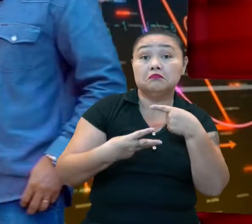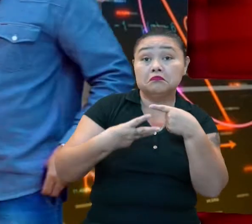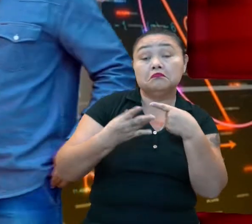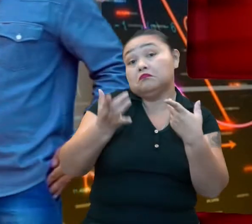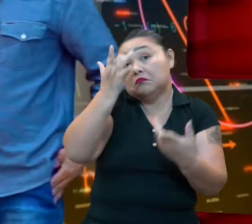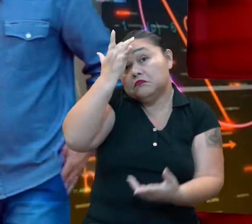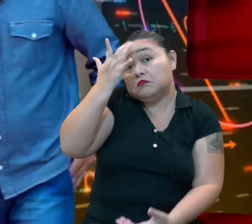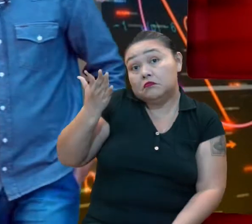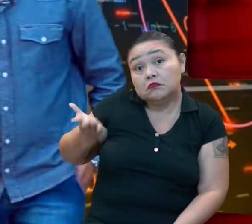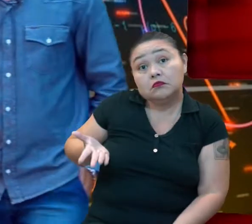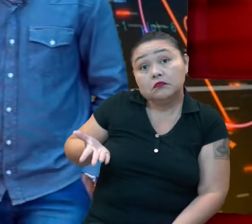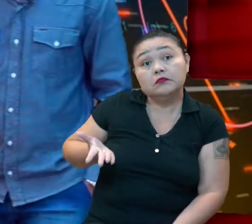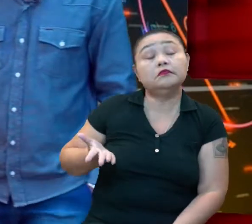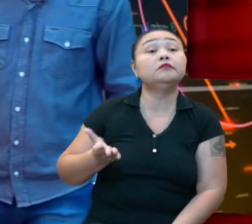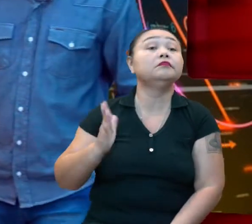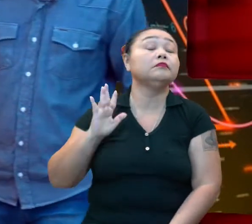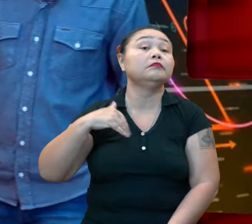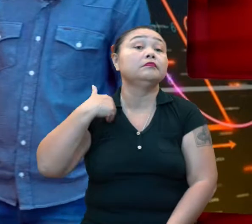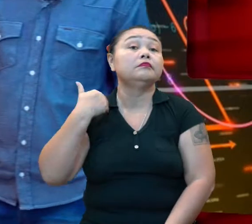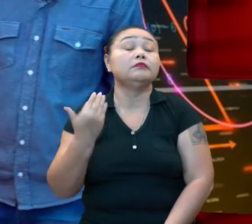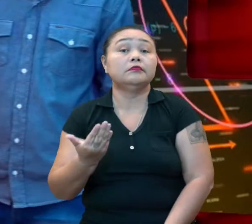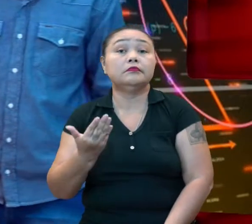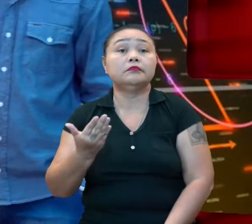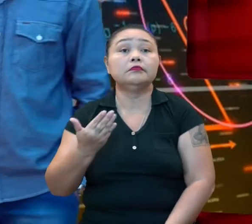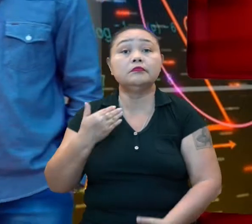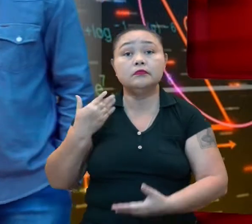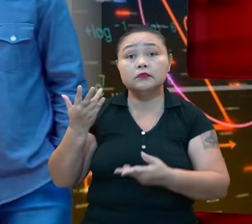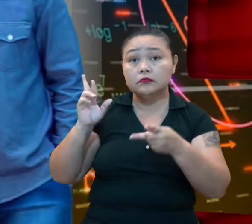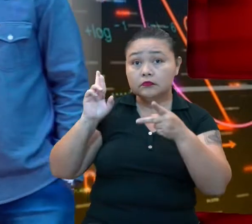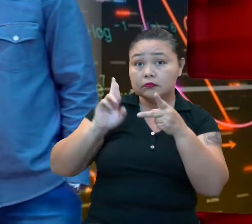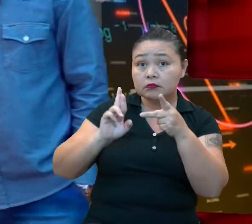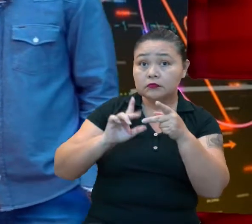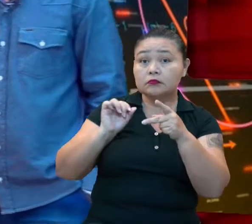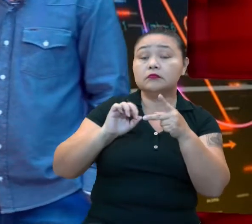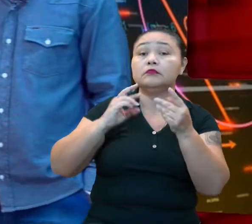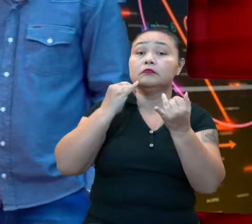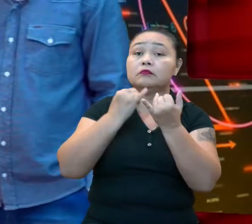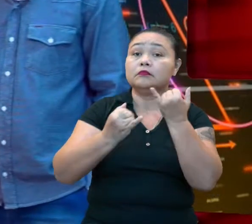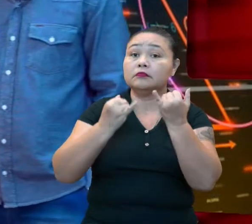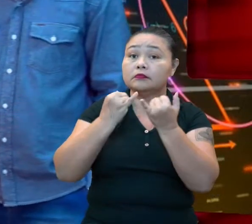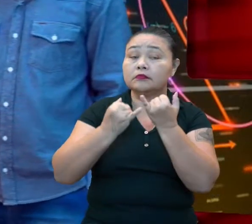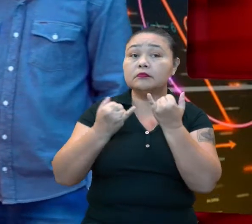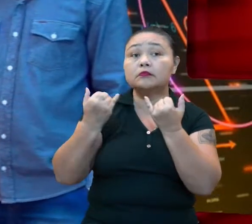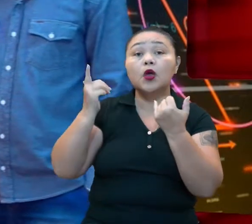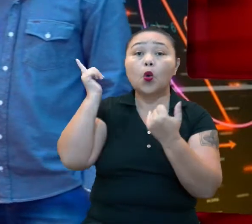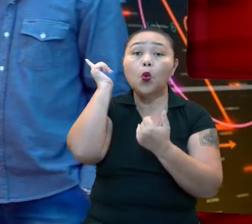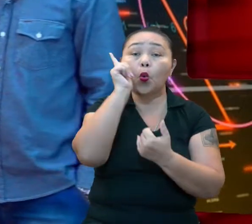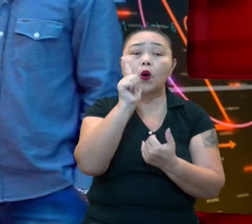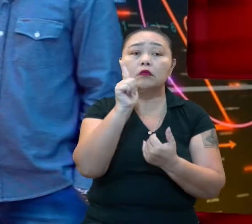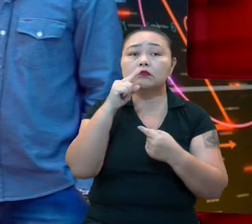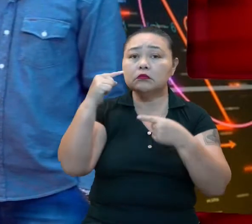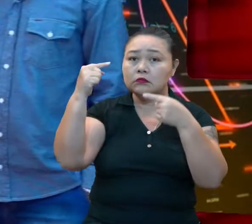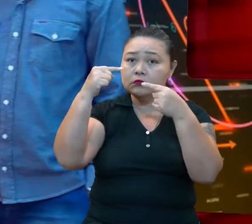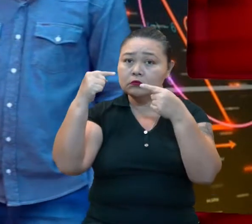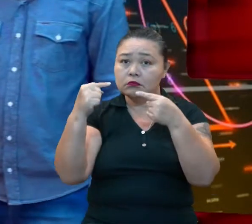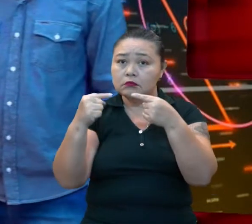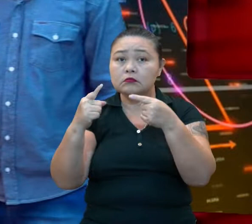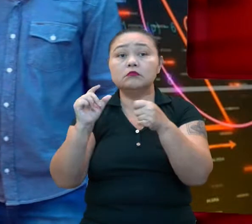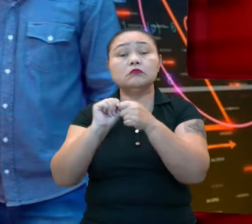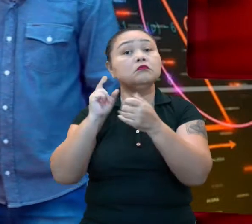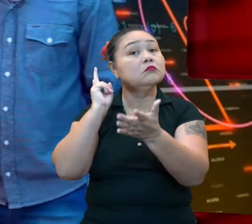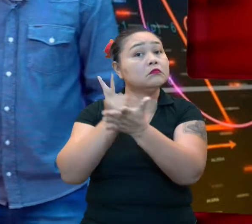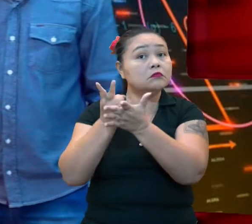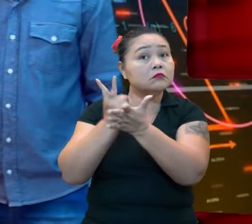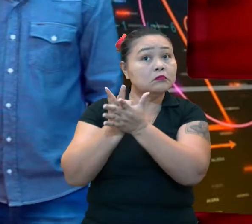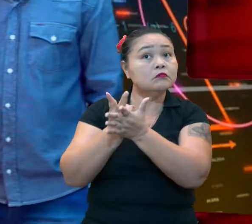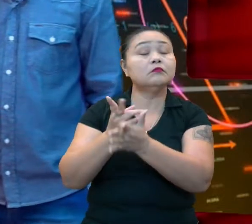fácil. Fica fácil, né? E quando a gente desenrola aí a semelhança de triângulos, a gente consegue ver essa proporcionalidade, que vai ter uma constante